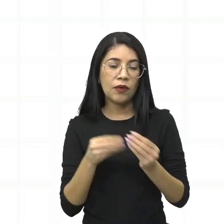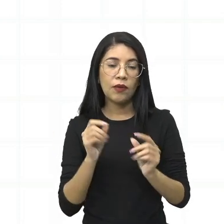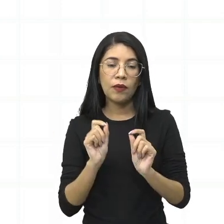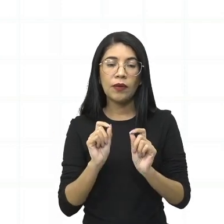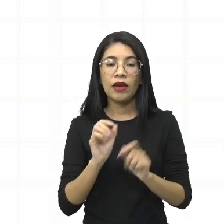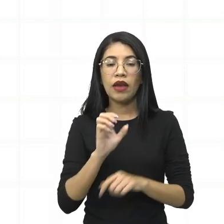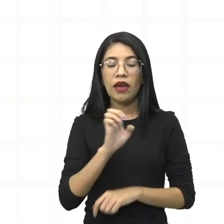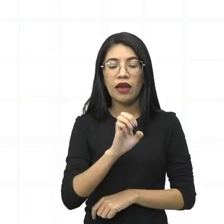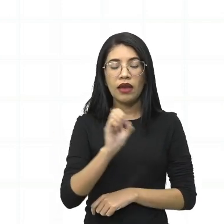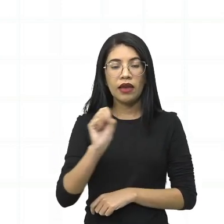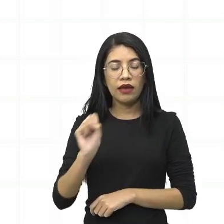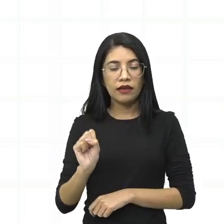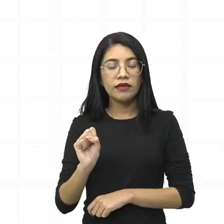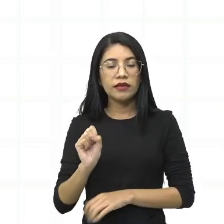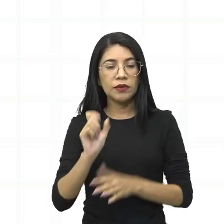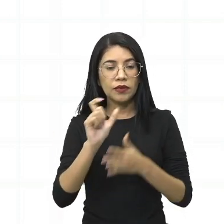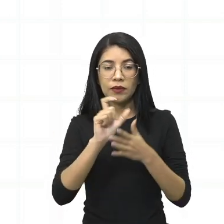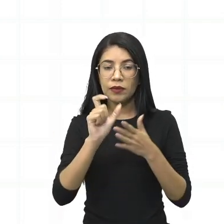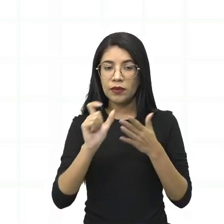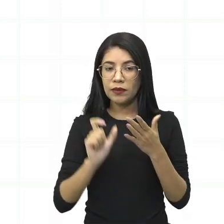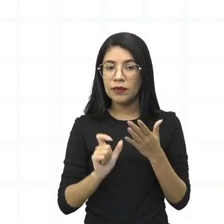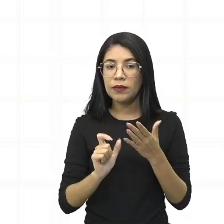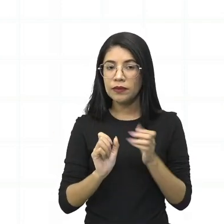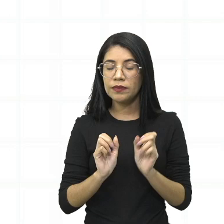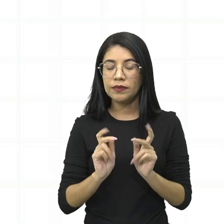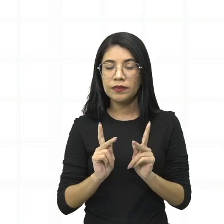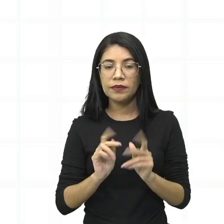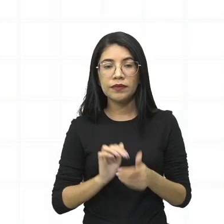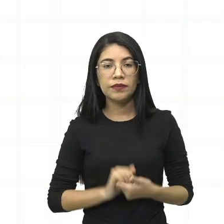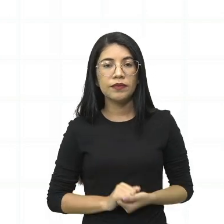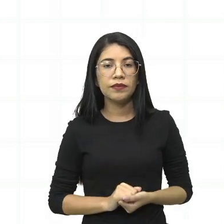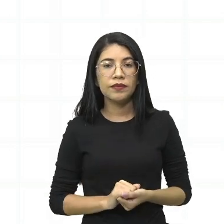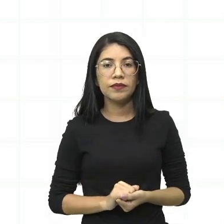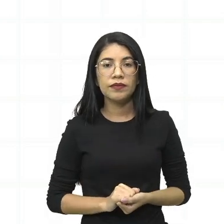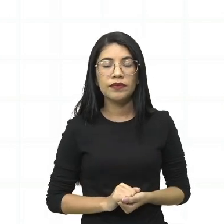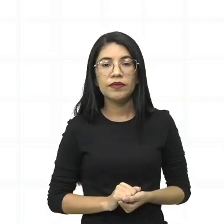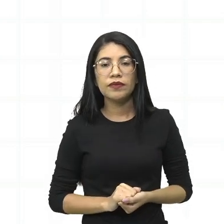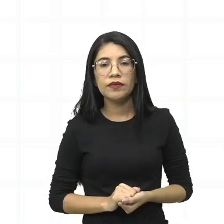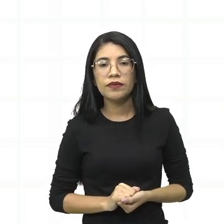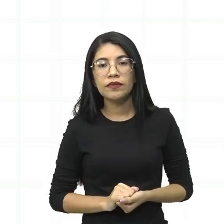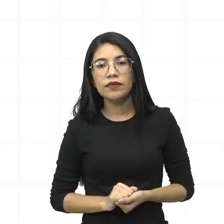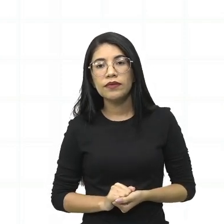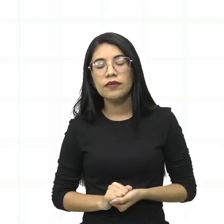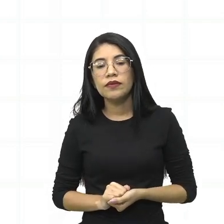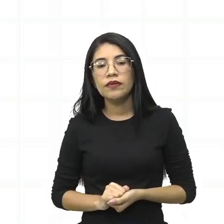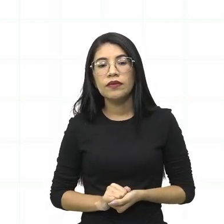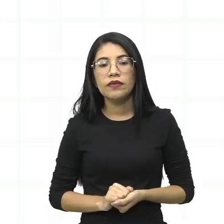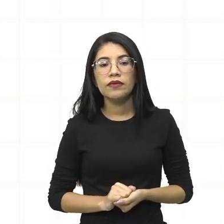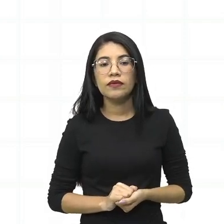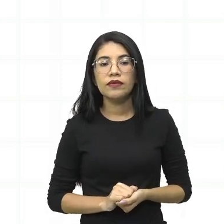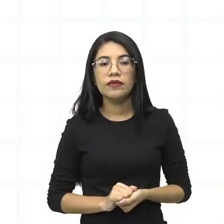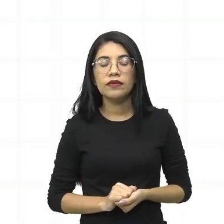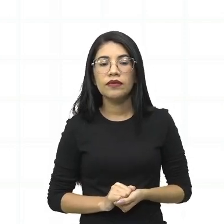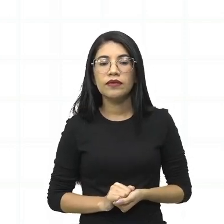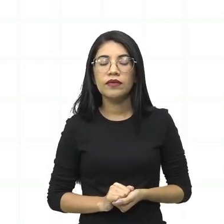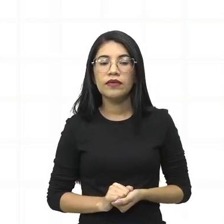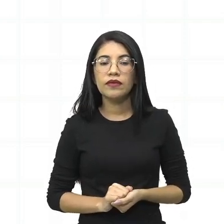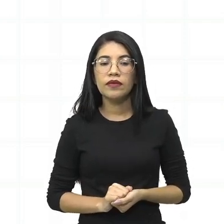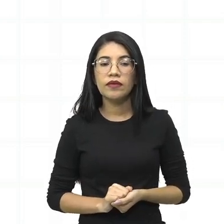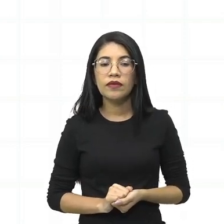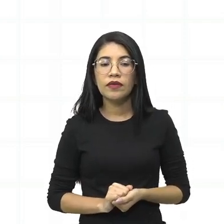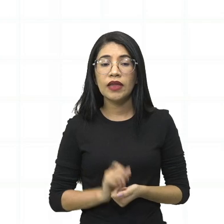no singular e vai para o plural. Eu acrescento o ES e está tudo certo, ela vai estar no plural. A